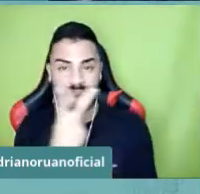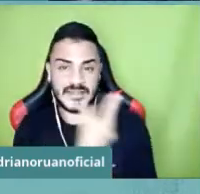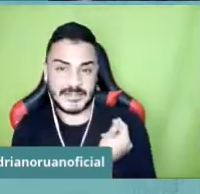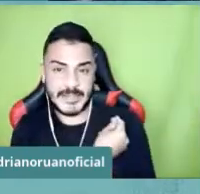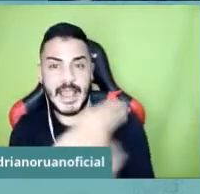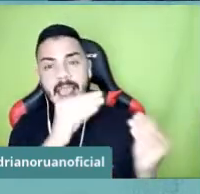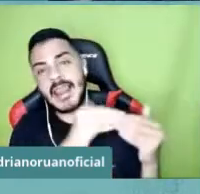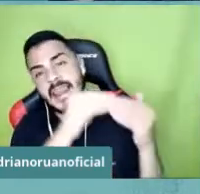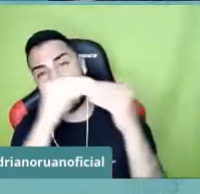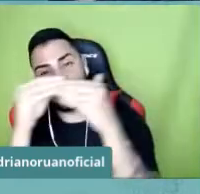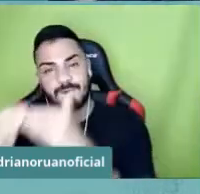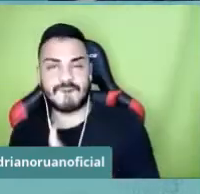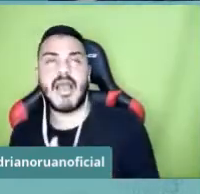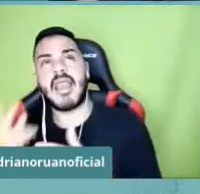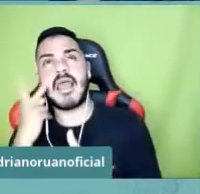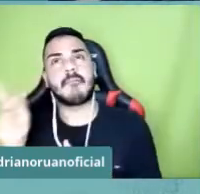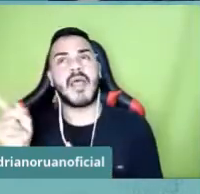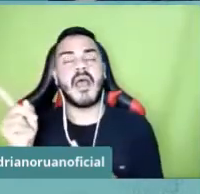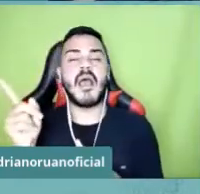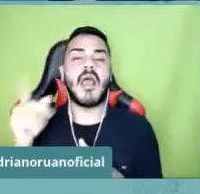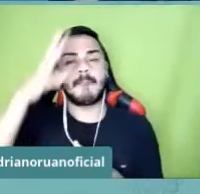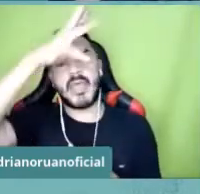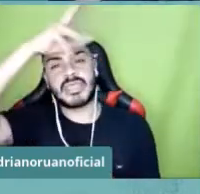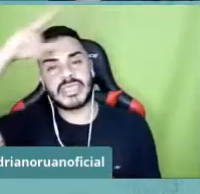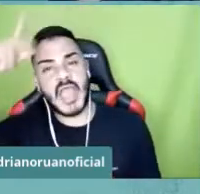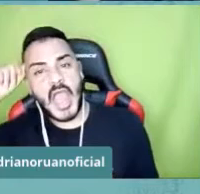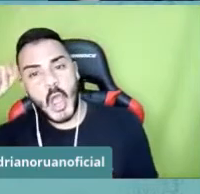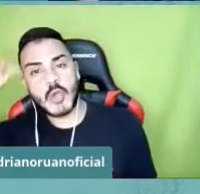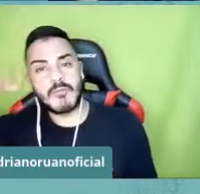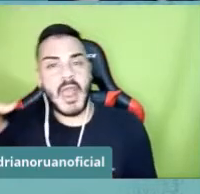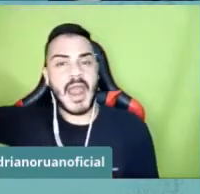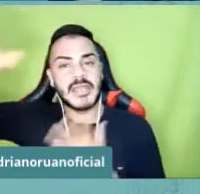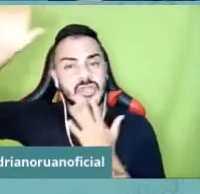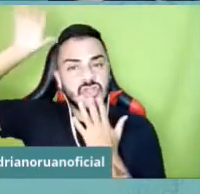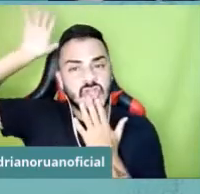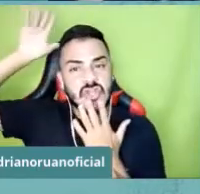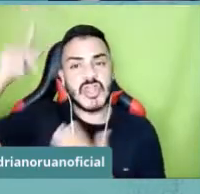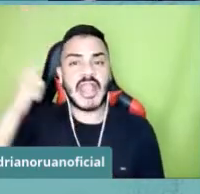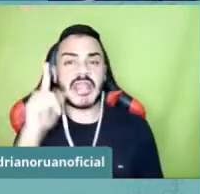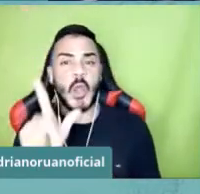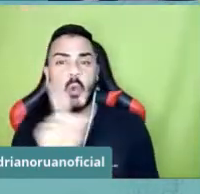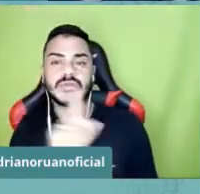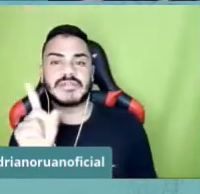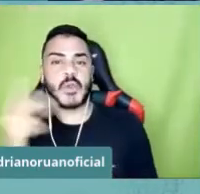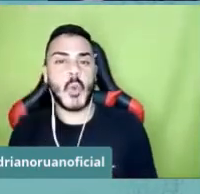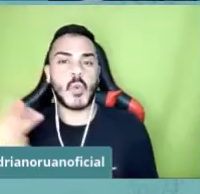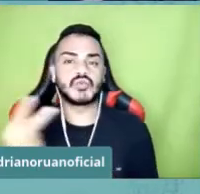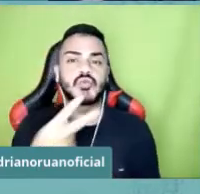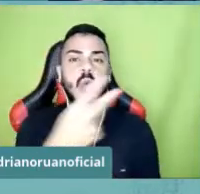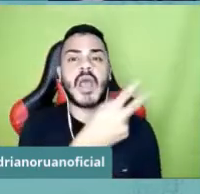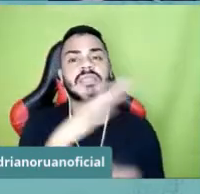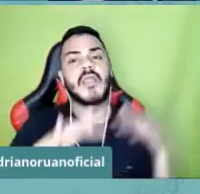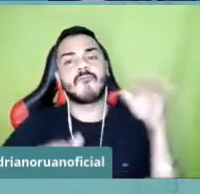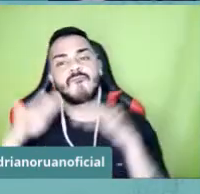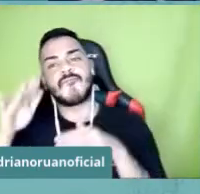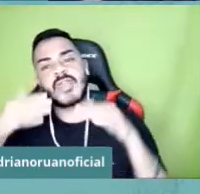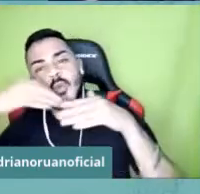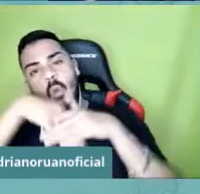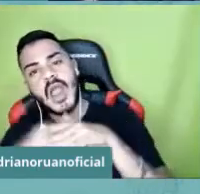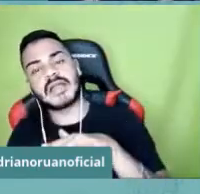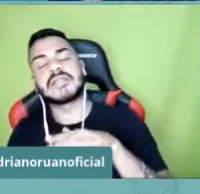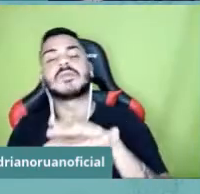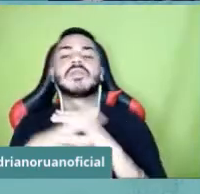lá para Manaus, para uma área indígena, onde eu não vou conseguir manter, talvez, a conservação dessa